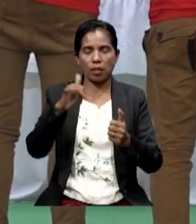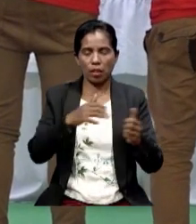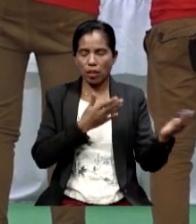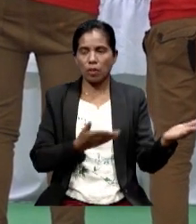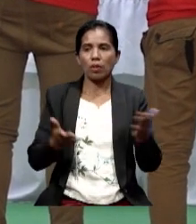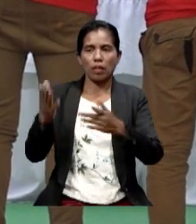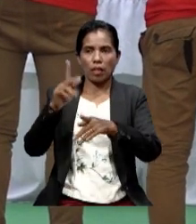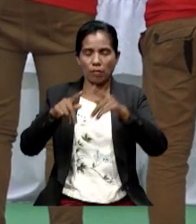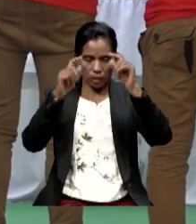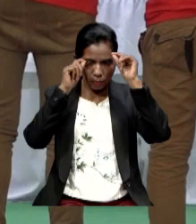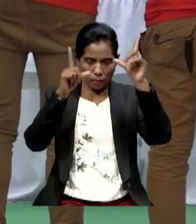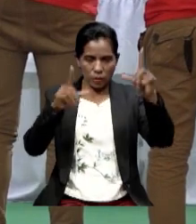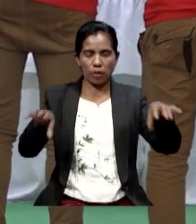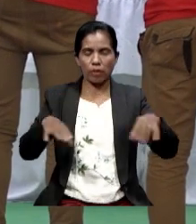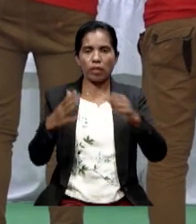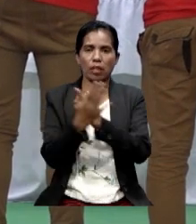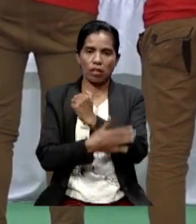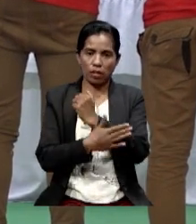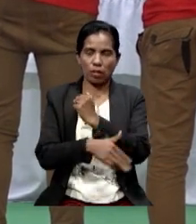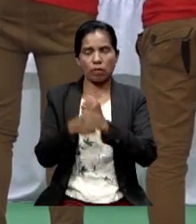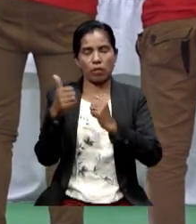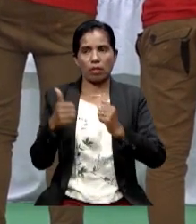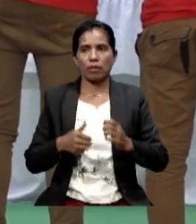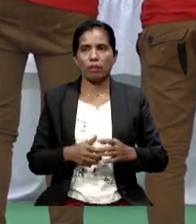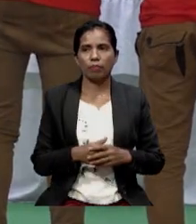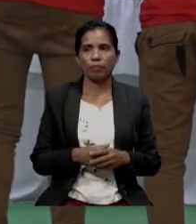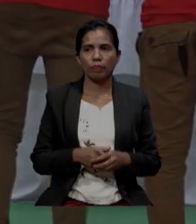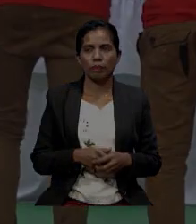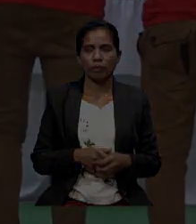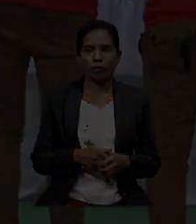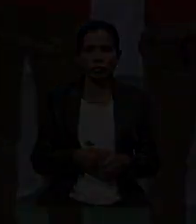Sira ba serviço ia railior. Bem-vinda Simenes, aderito Simenes, GMN.